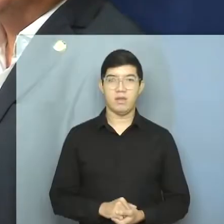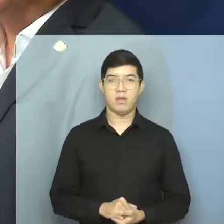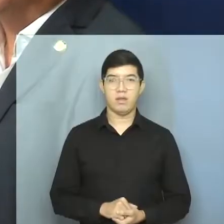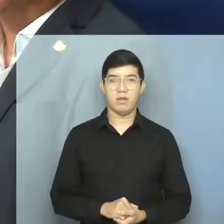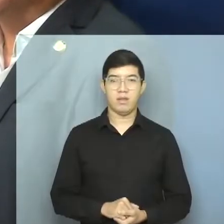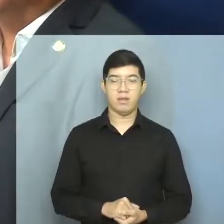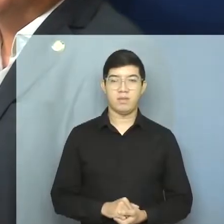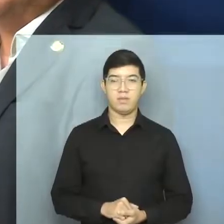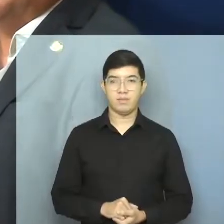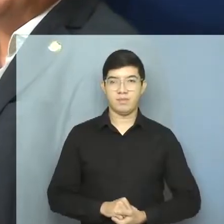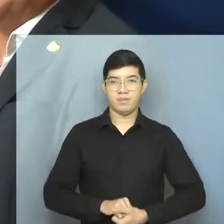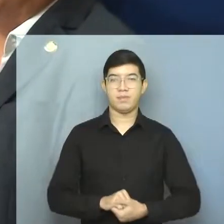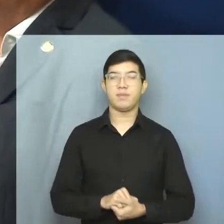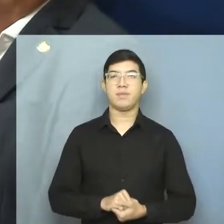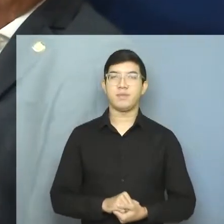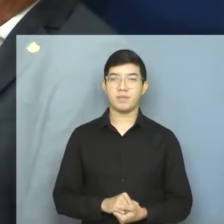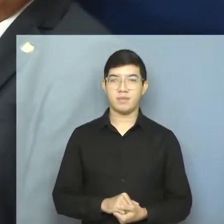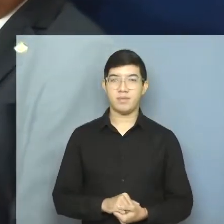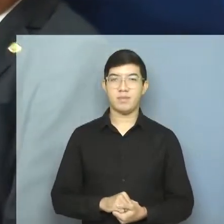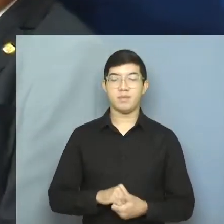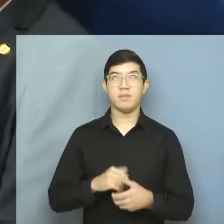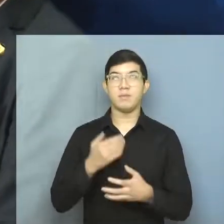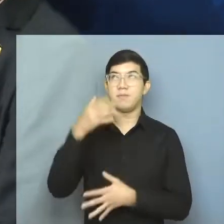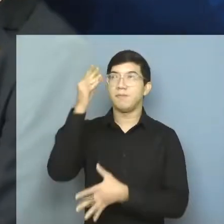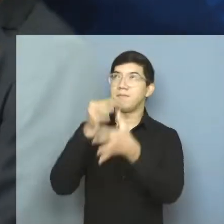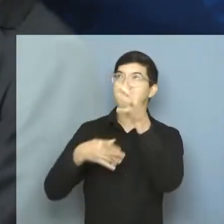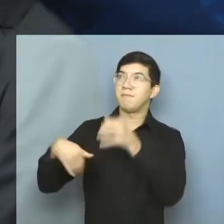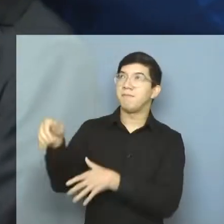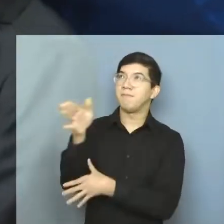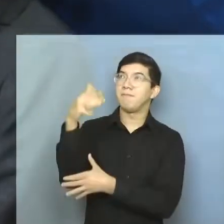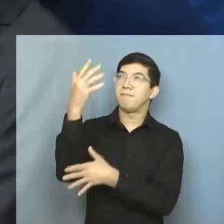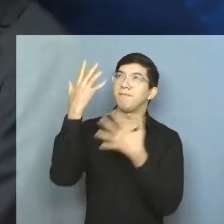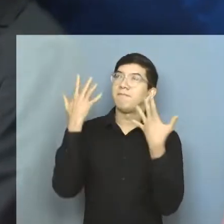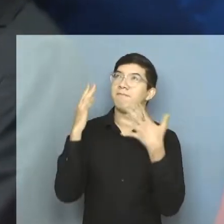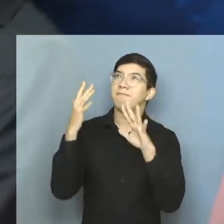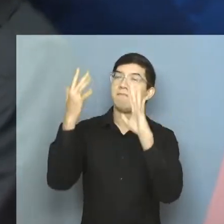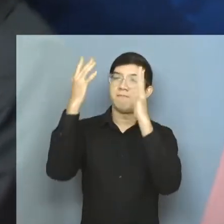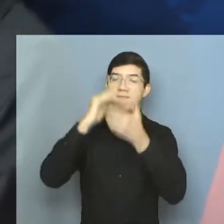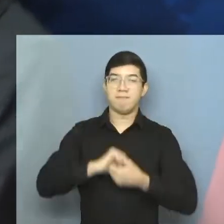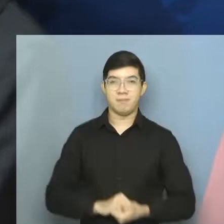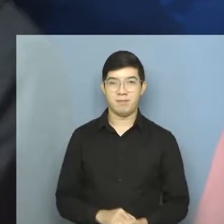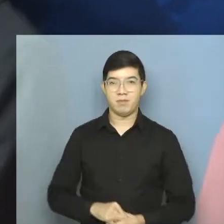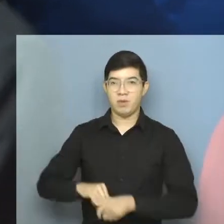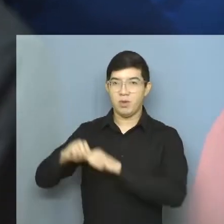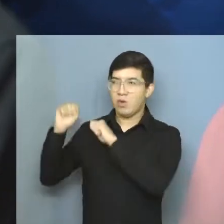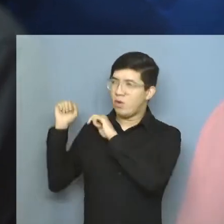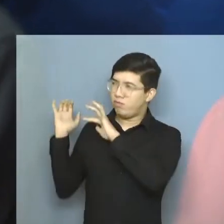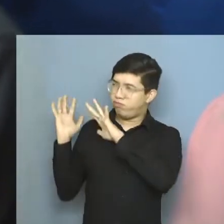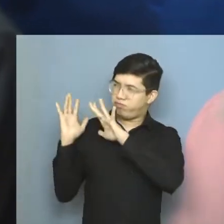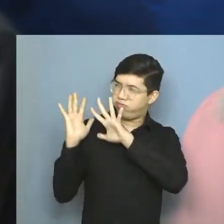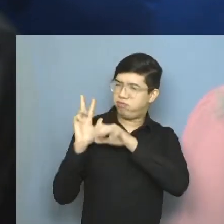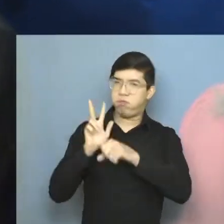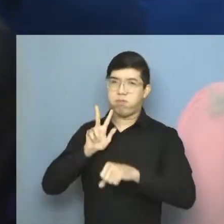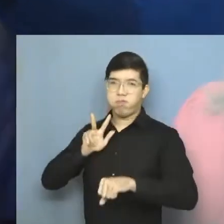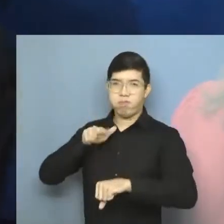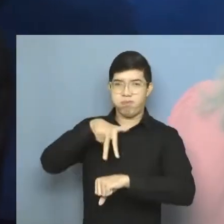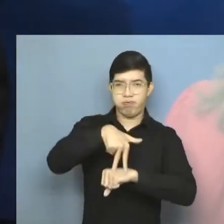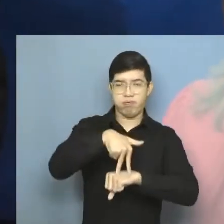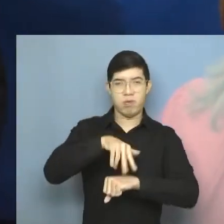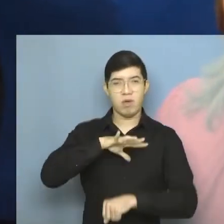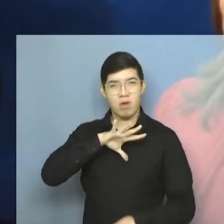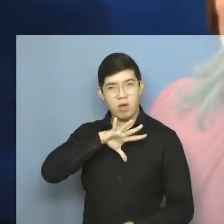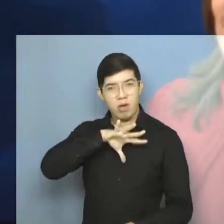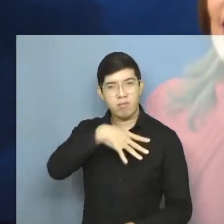mas no futuro e glória do passado, os serpes da justiça clama